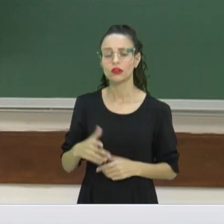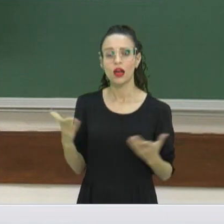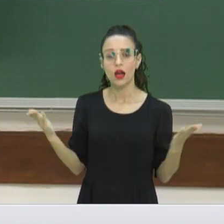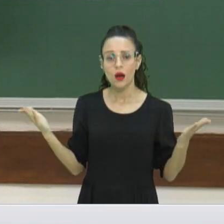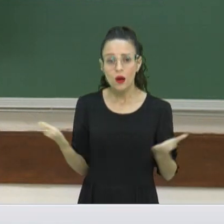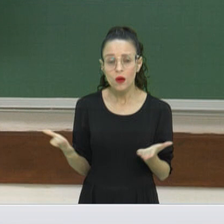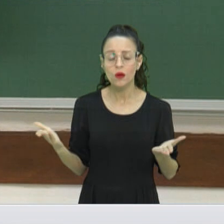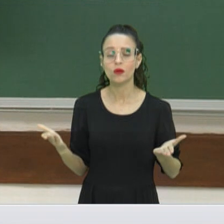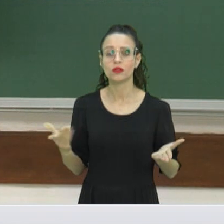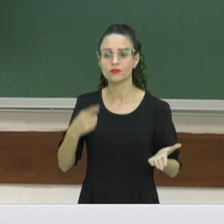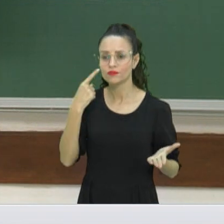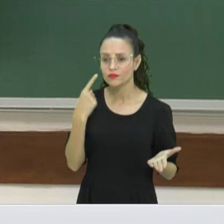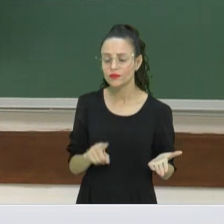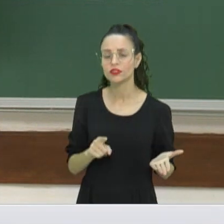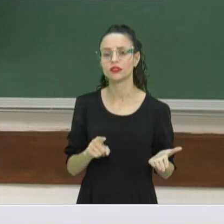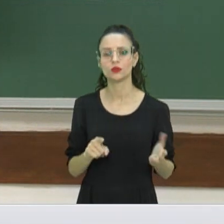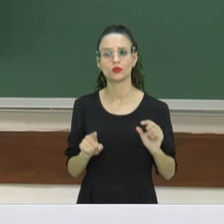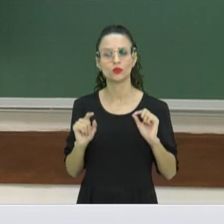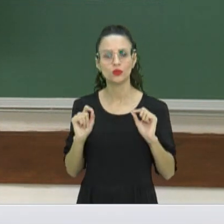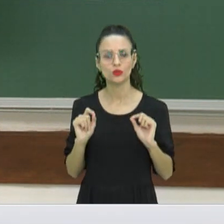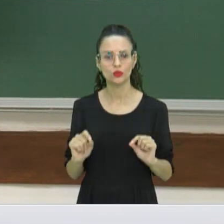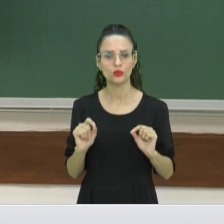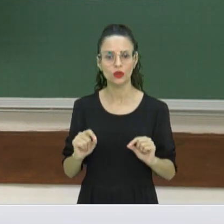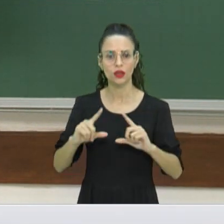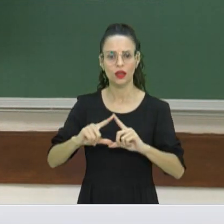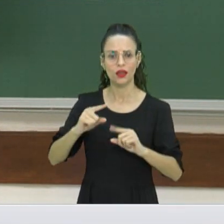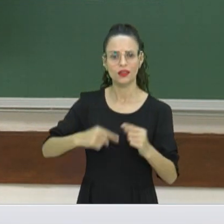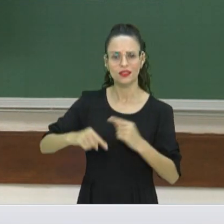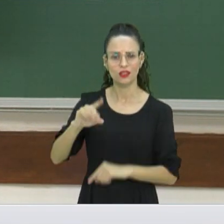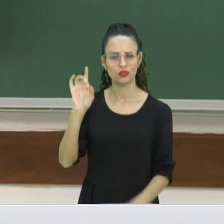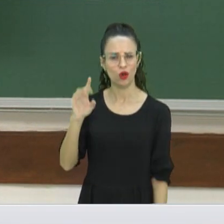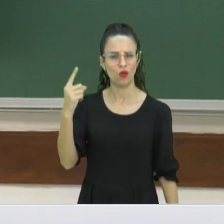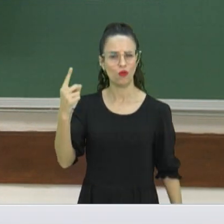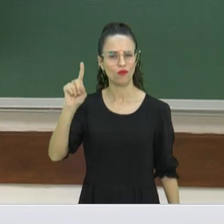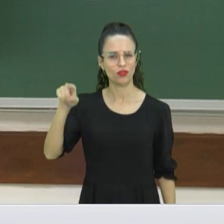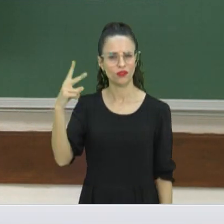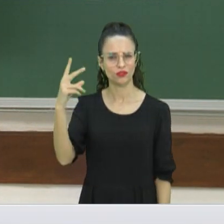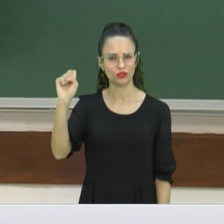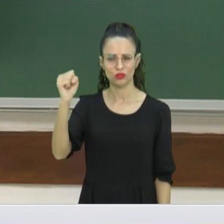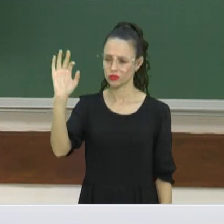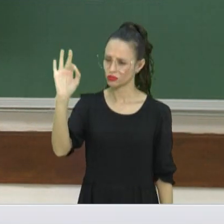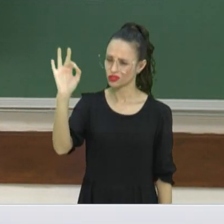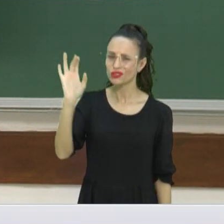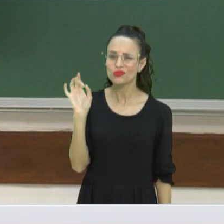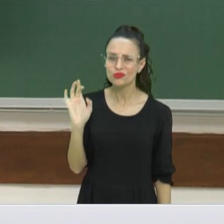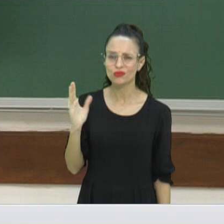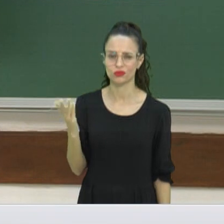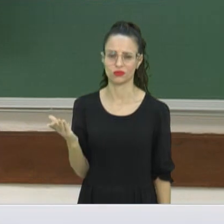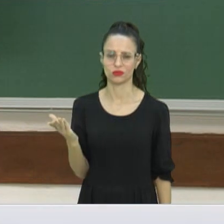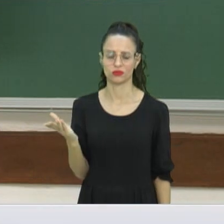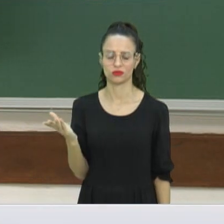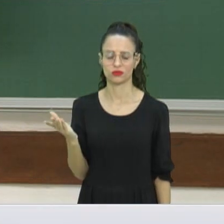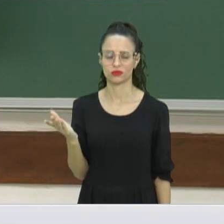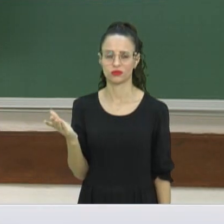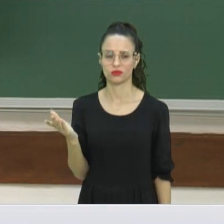vamos descobrir que reciclamos só 1,28% do lixo que produzimos?